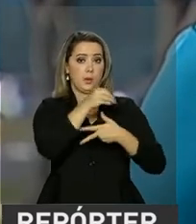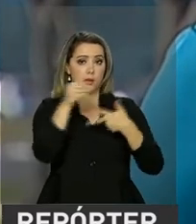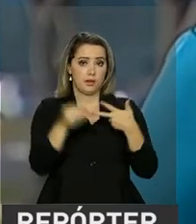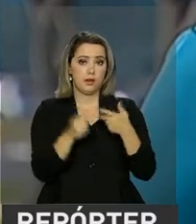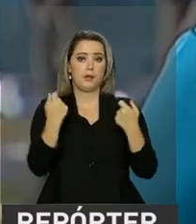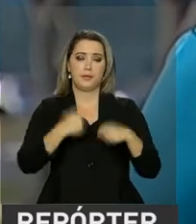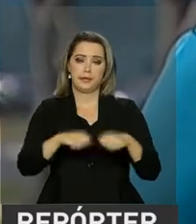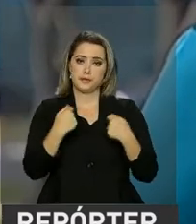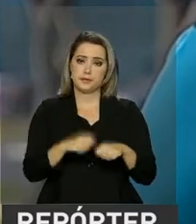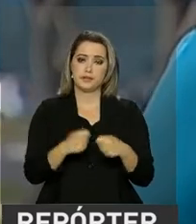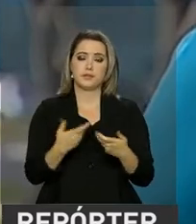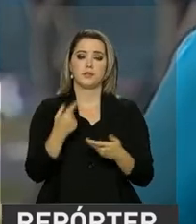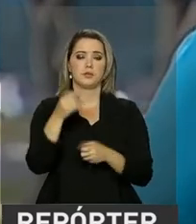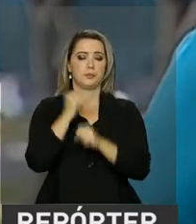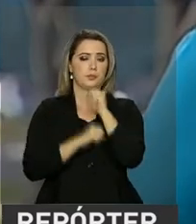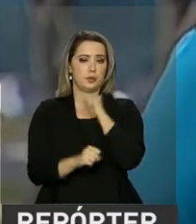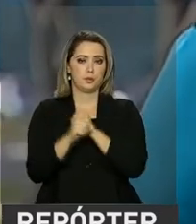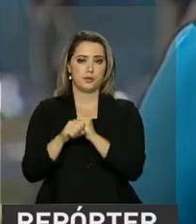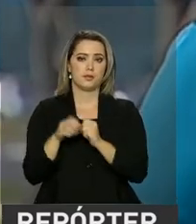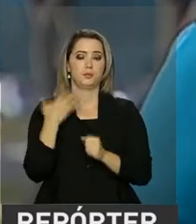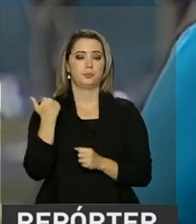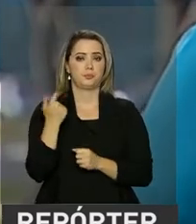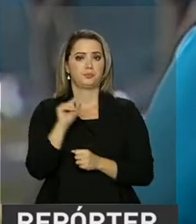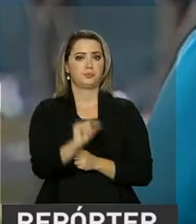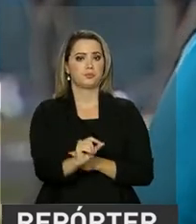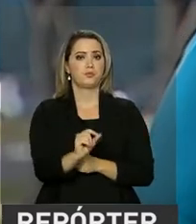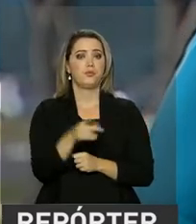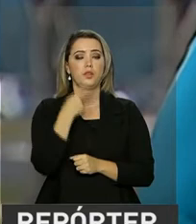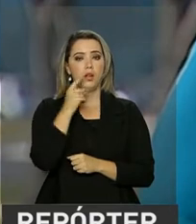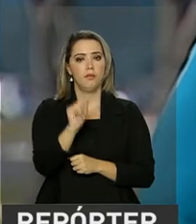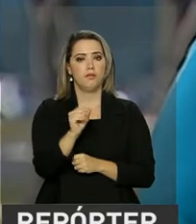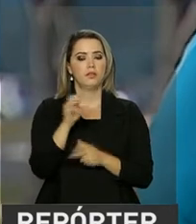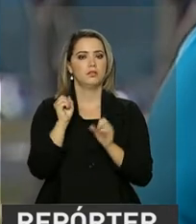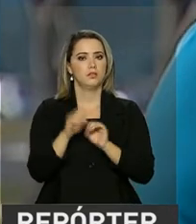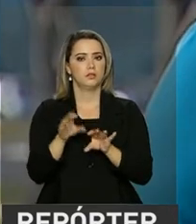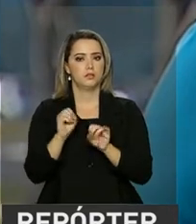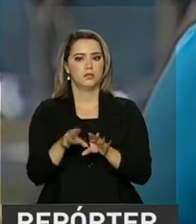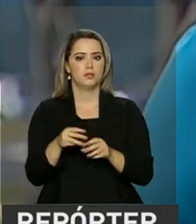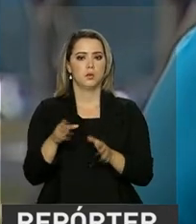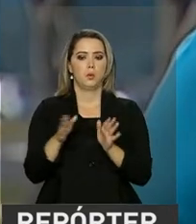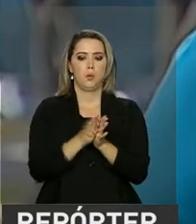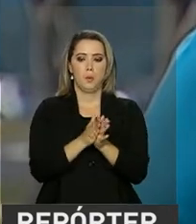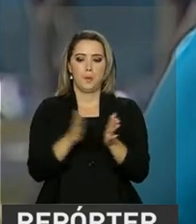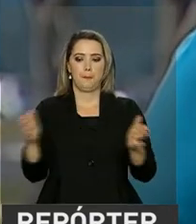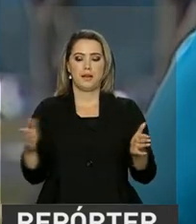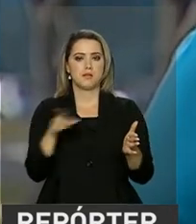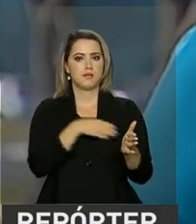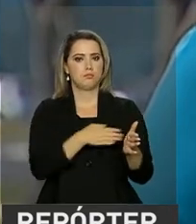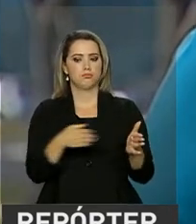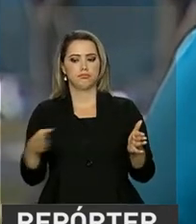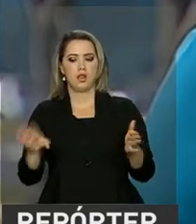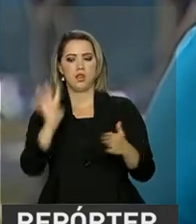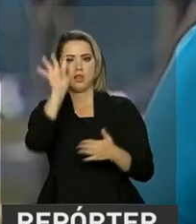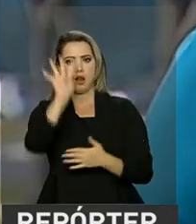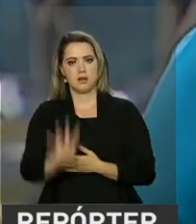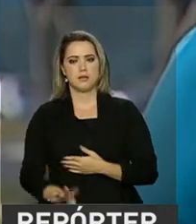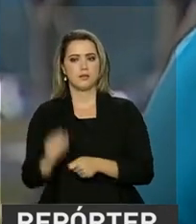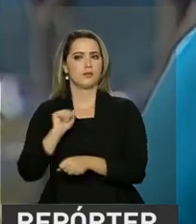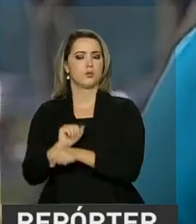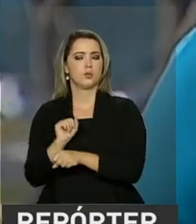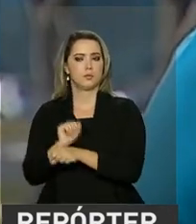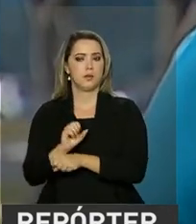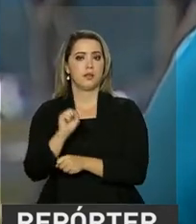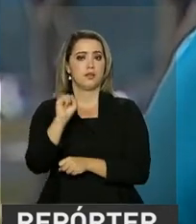do ensino médio no ano passado e ainda falando em educação o prazo para a lista de espera do sisu que